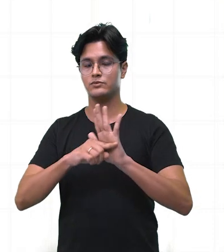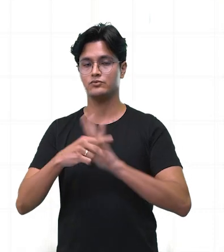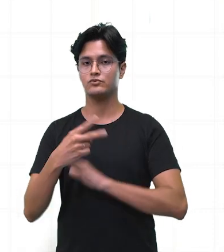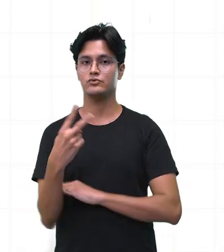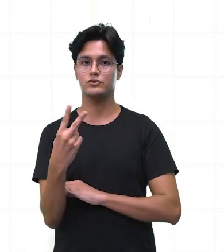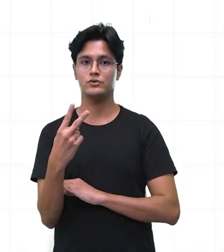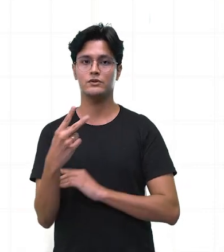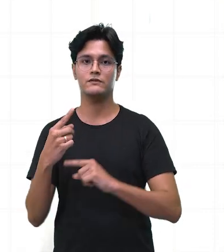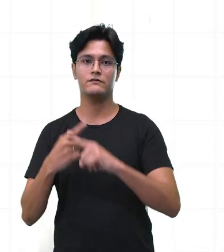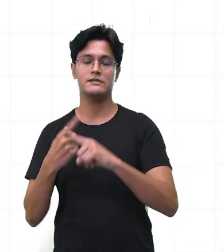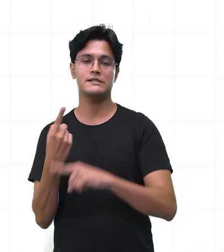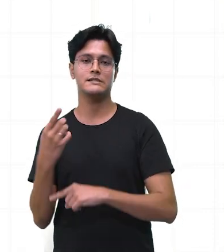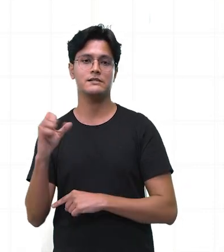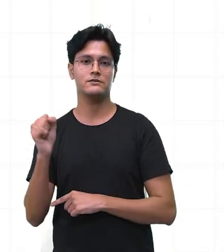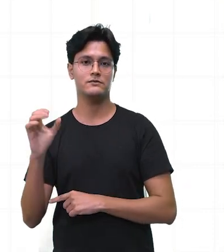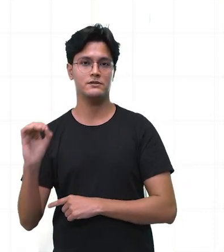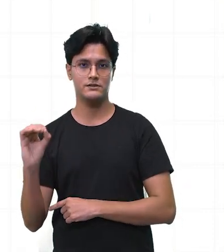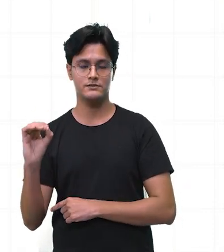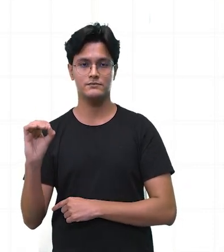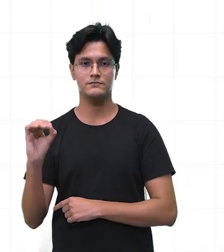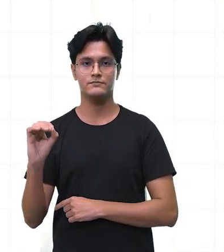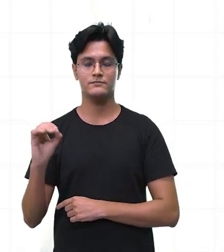2 vezes 180.